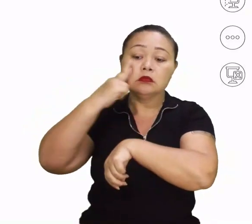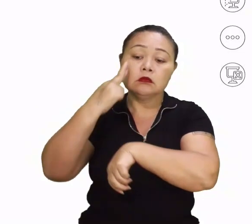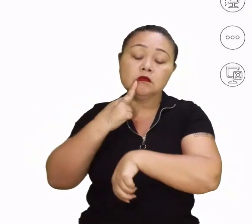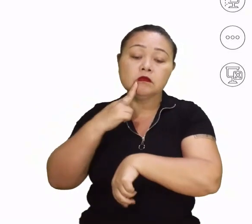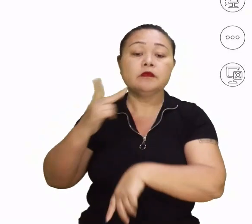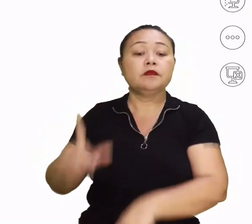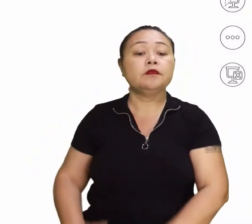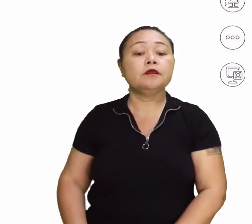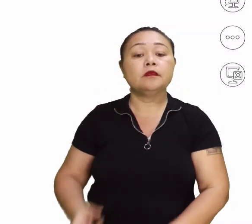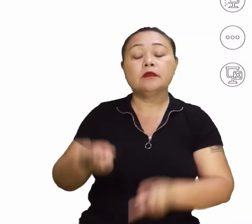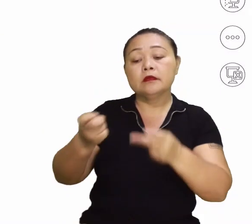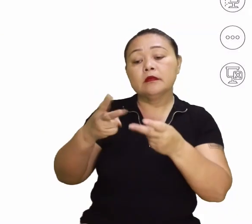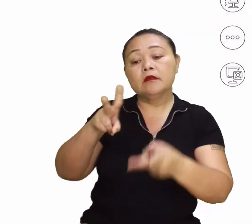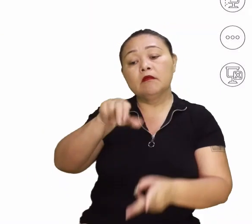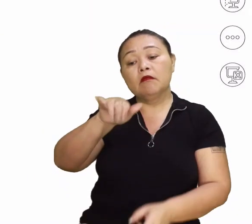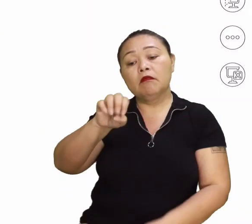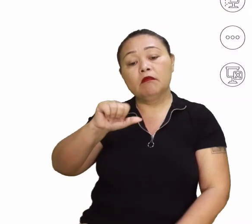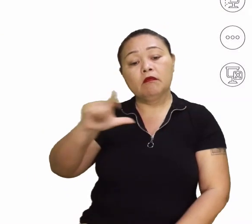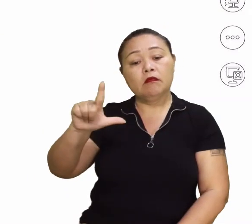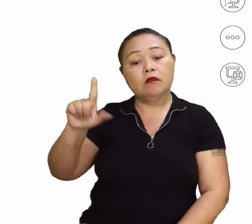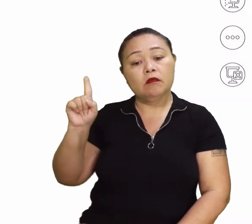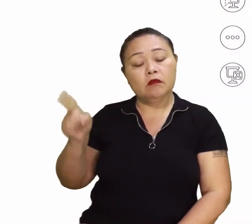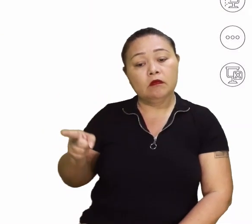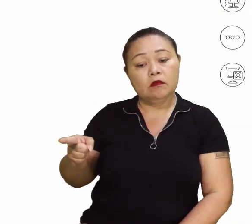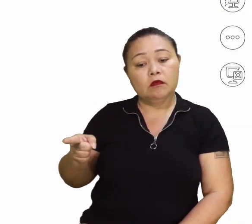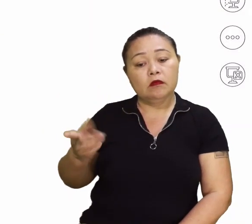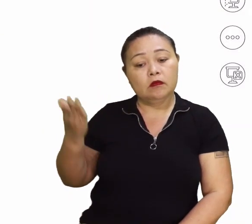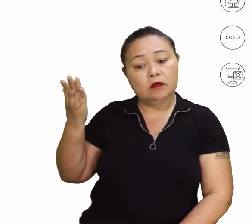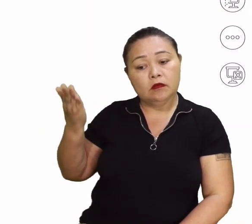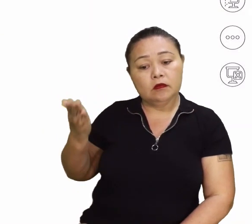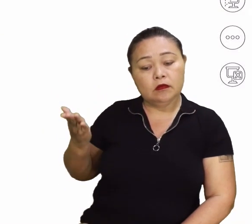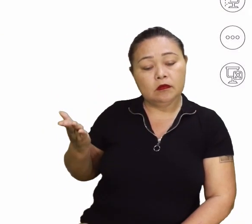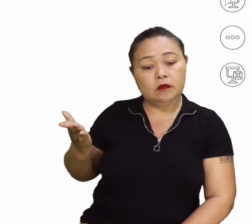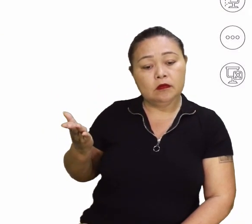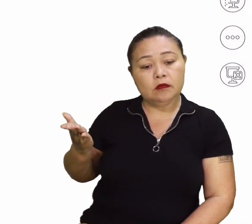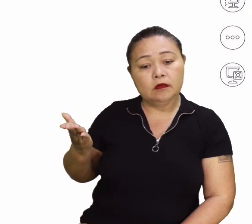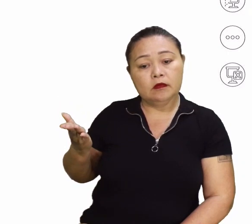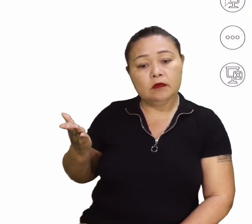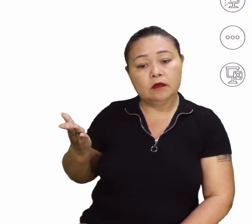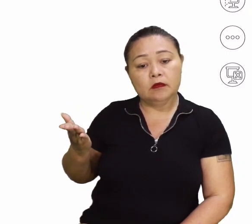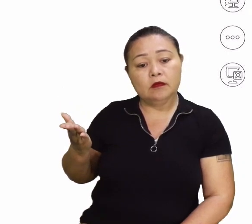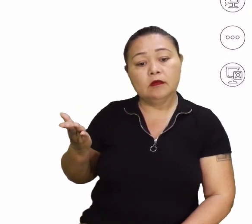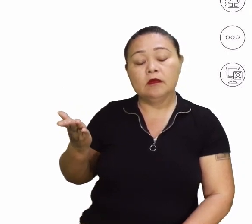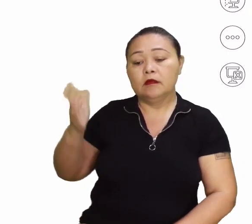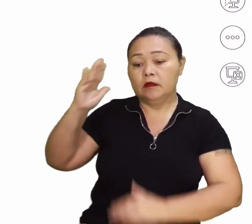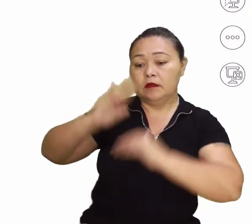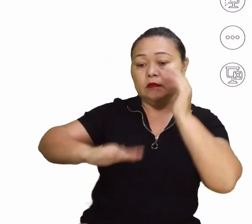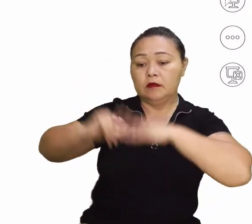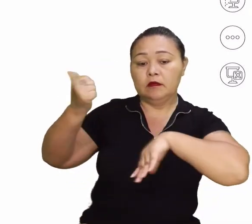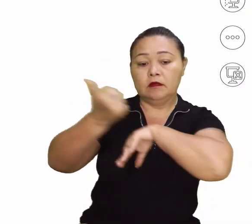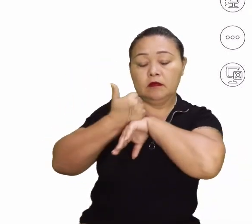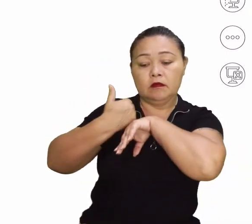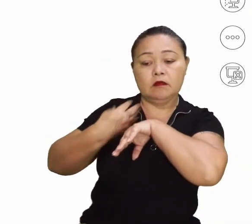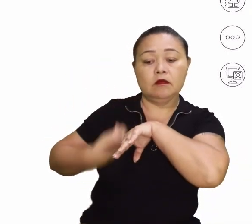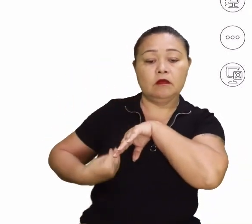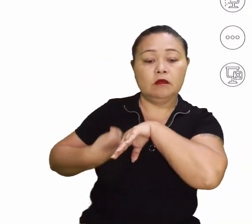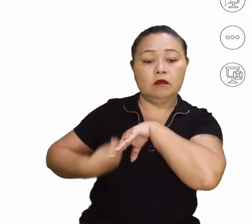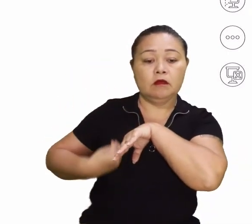Olha aí, o extrativismo vegetal, tá aí o extrativista, o rapaz que